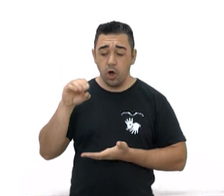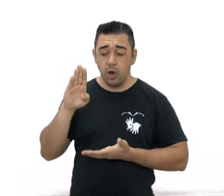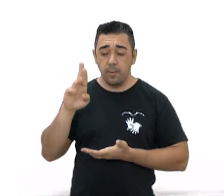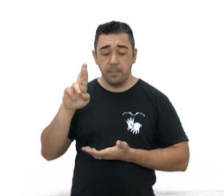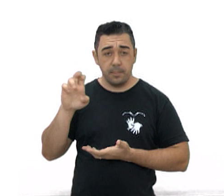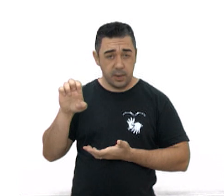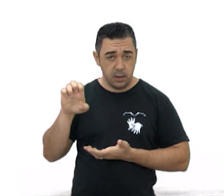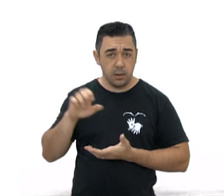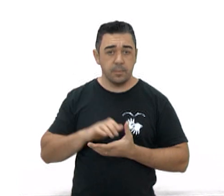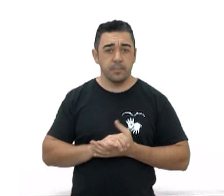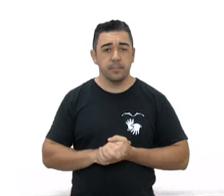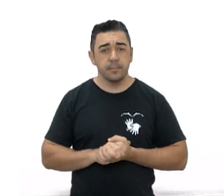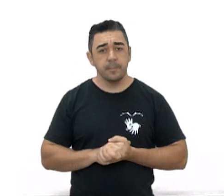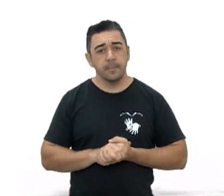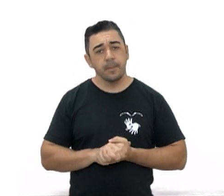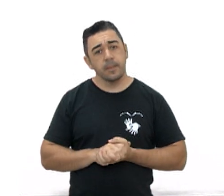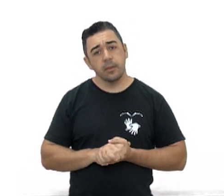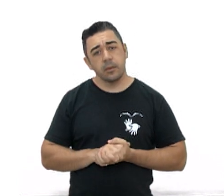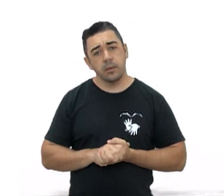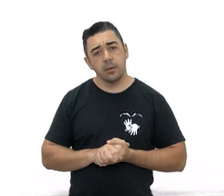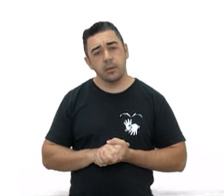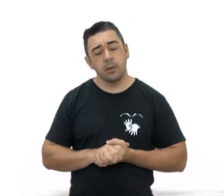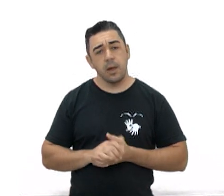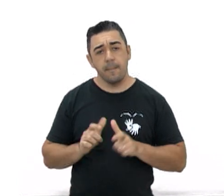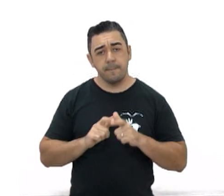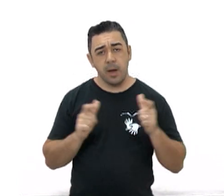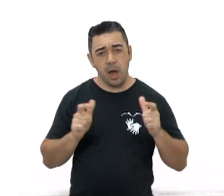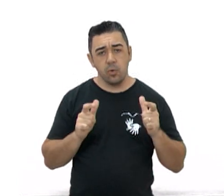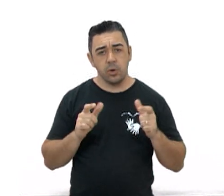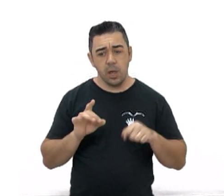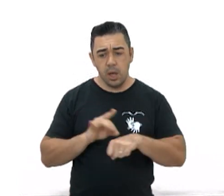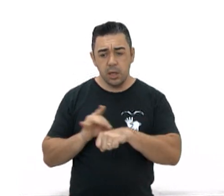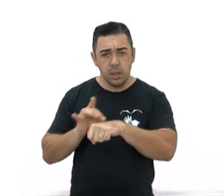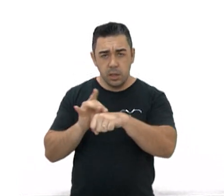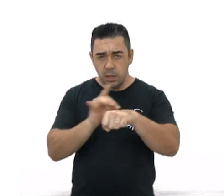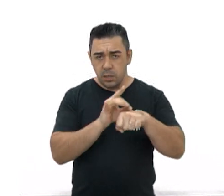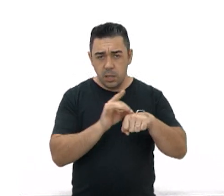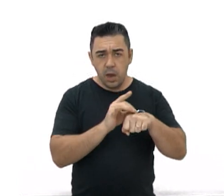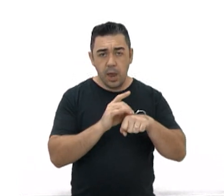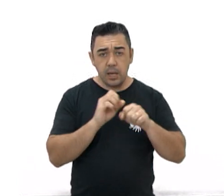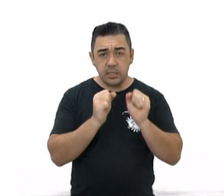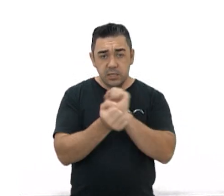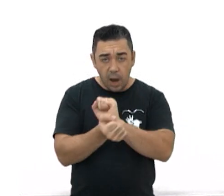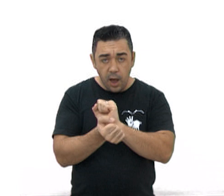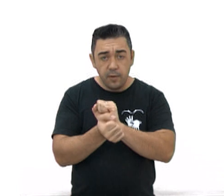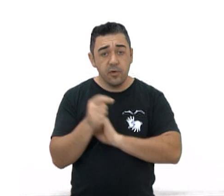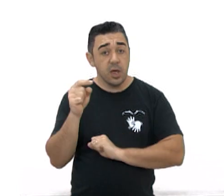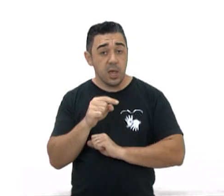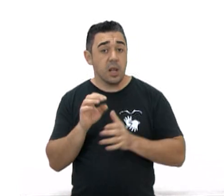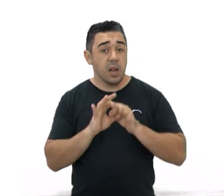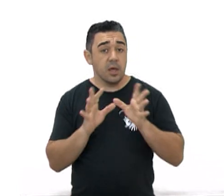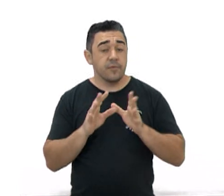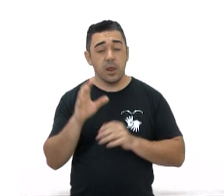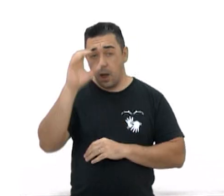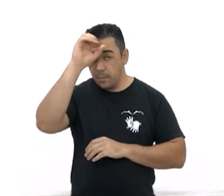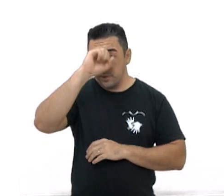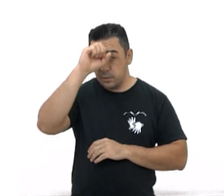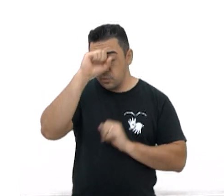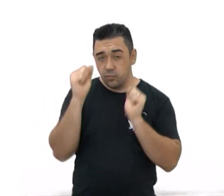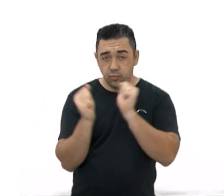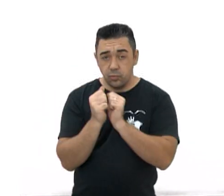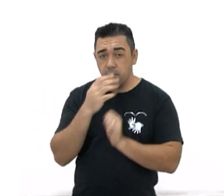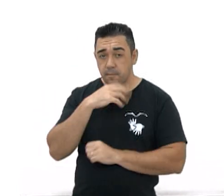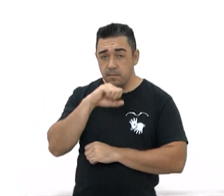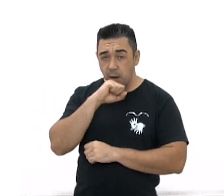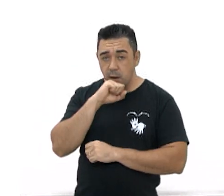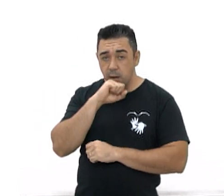E então ele não, enquanto a maioria dos mulatos eram escravos, ele era livre. E aprendeu muito com o pai. Ele, além